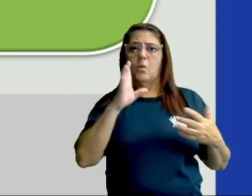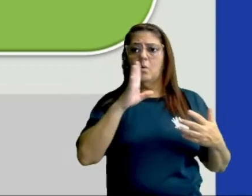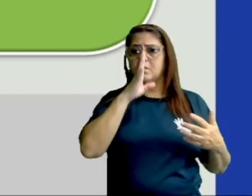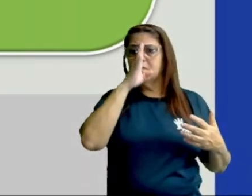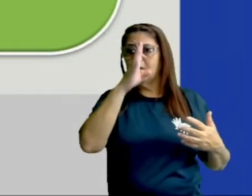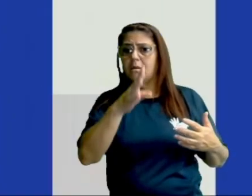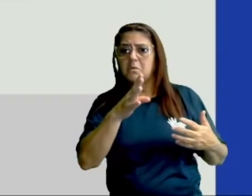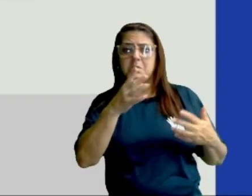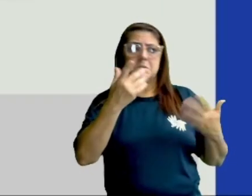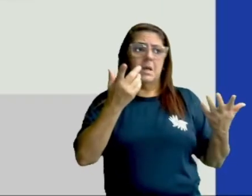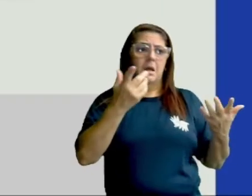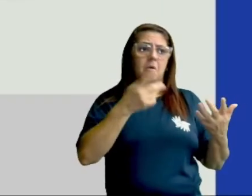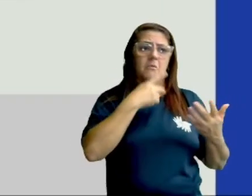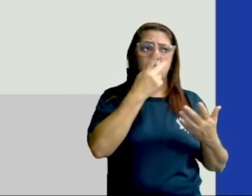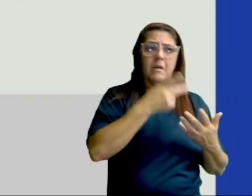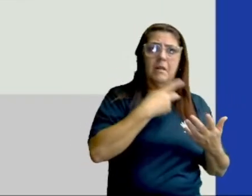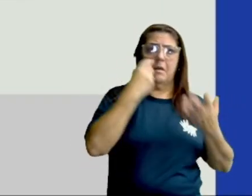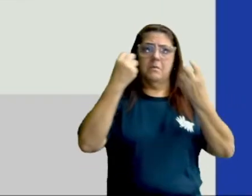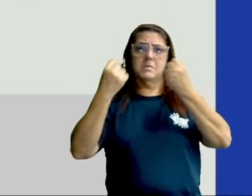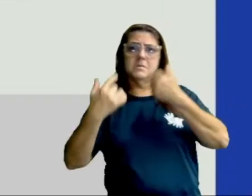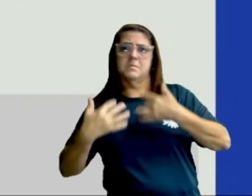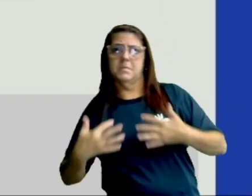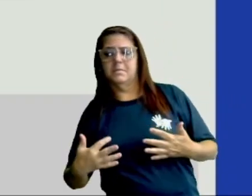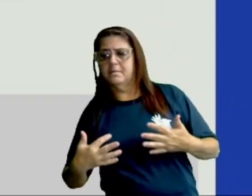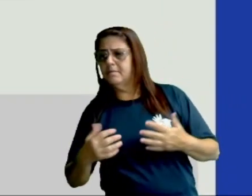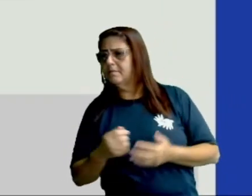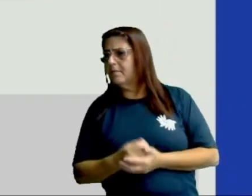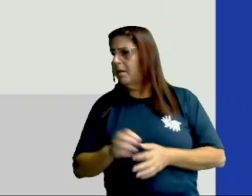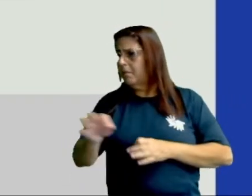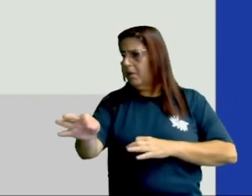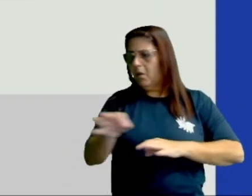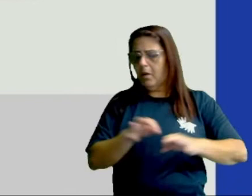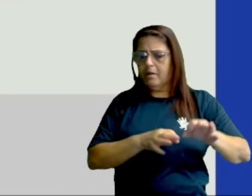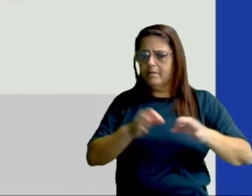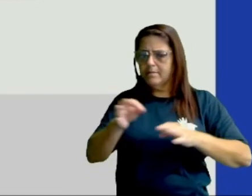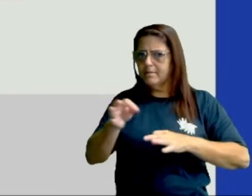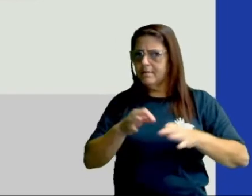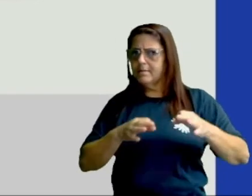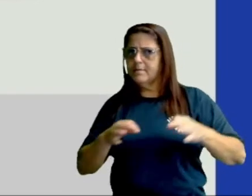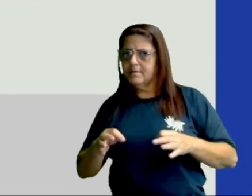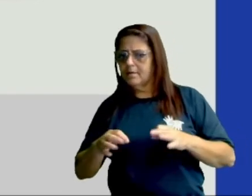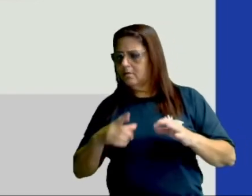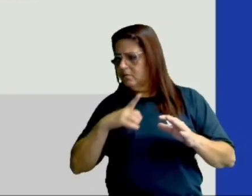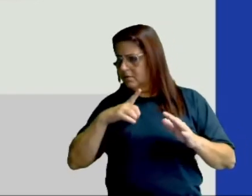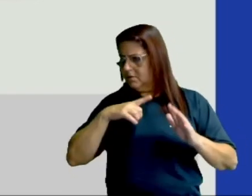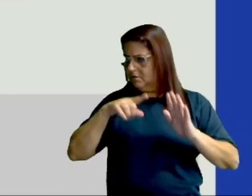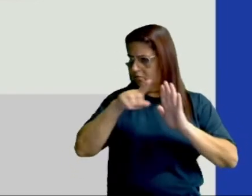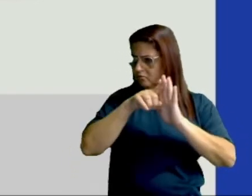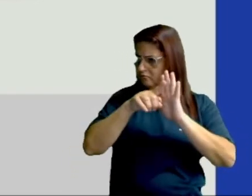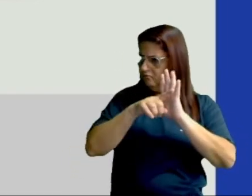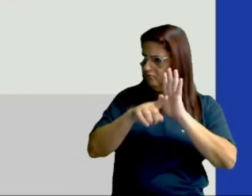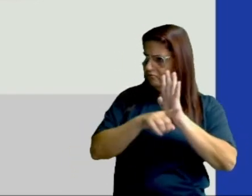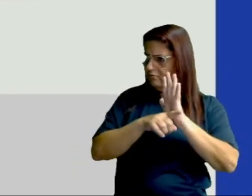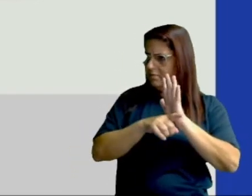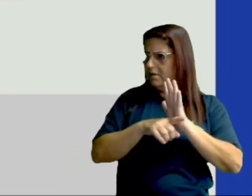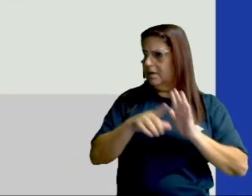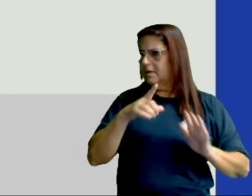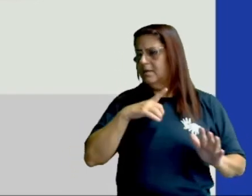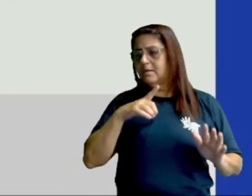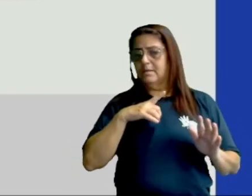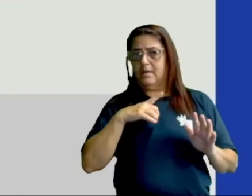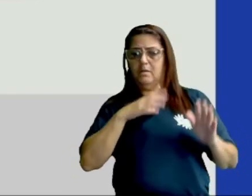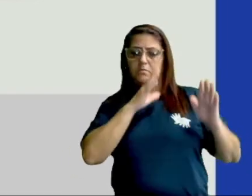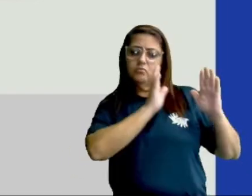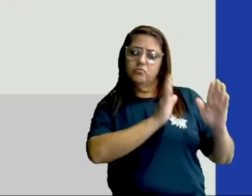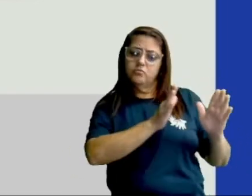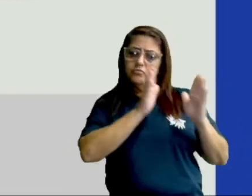tá? Bom, também na organização, ele segue uma ordem cronológica de eventos, então tem uma sequência